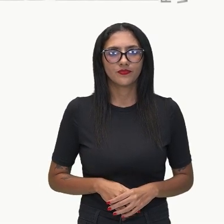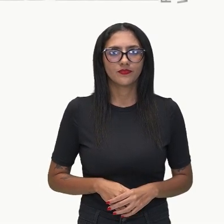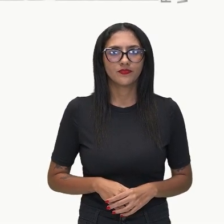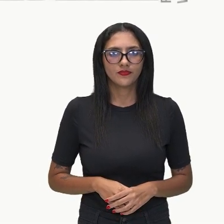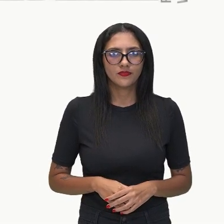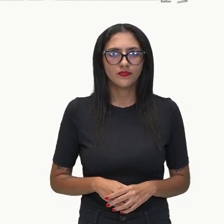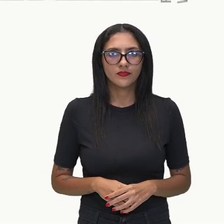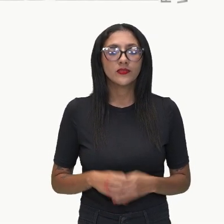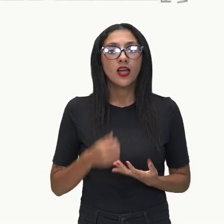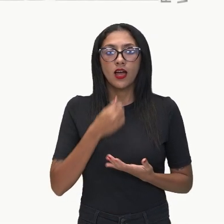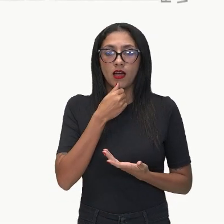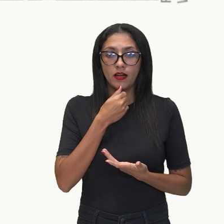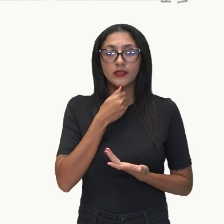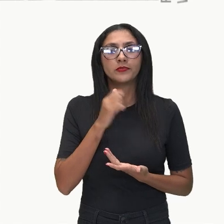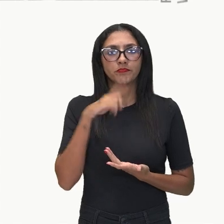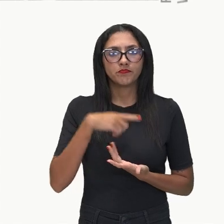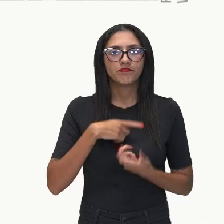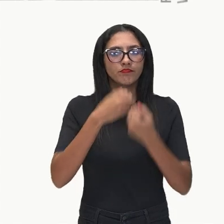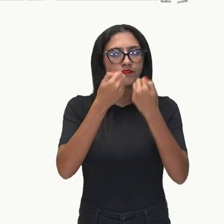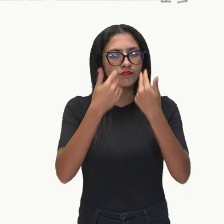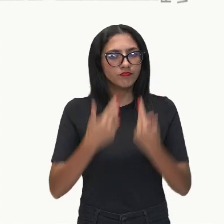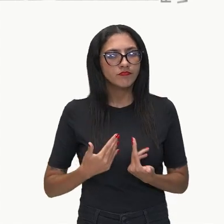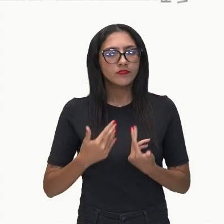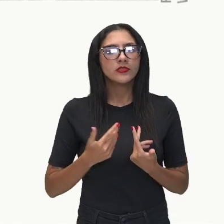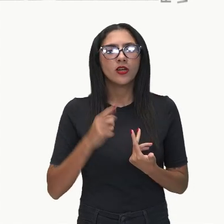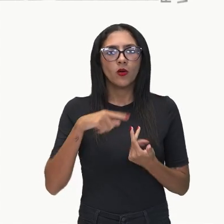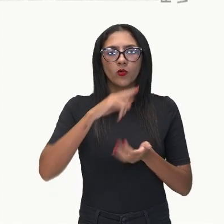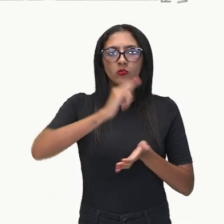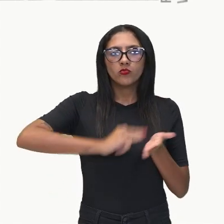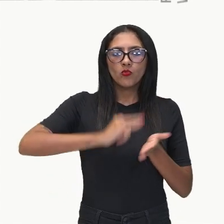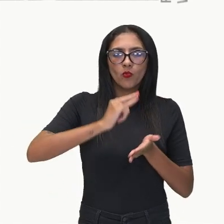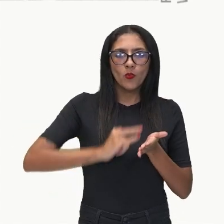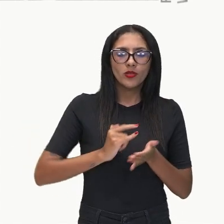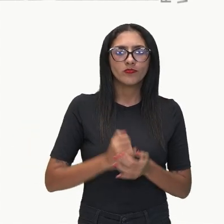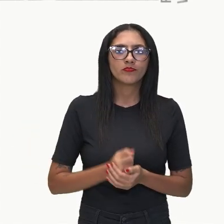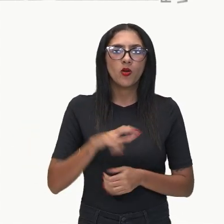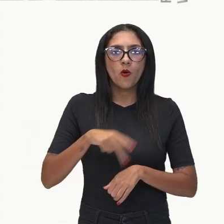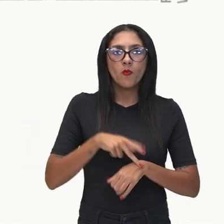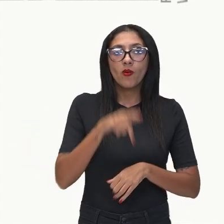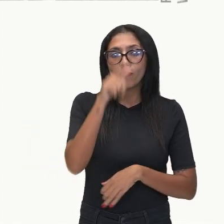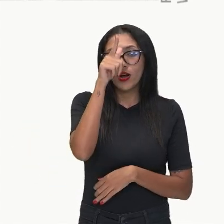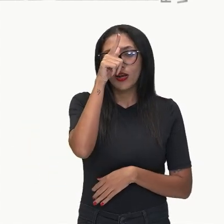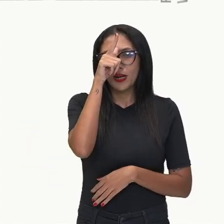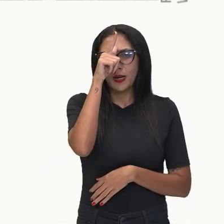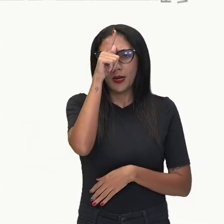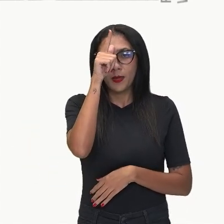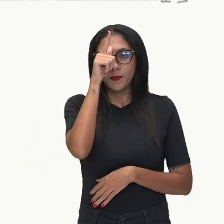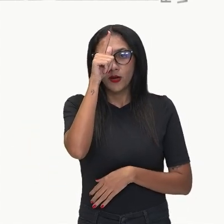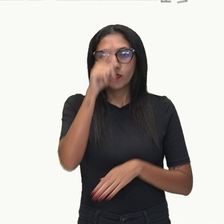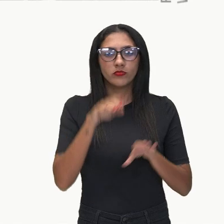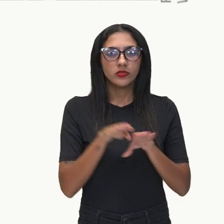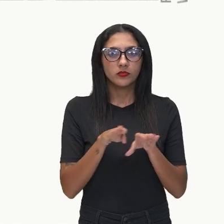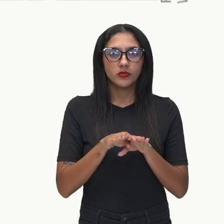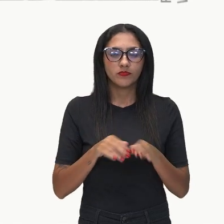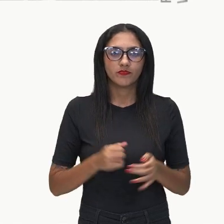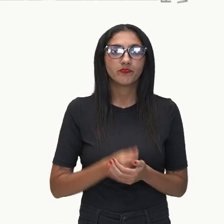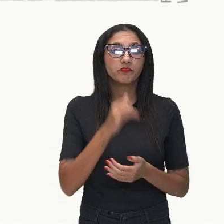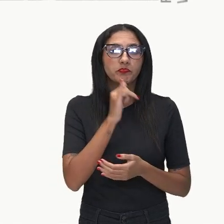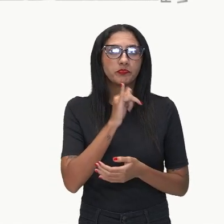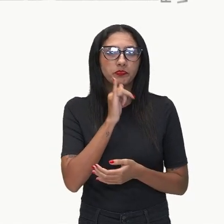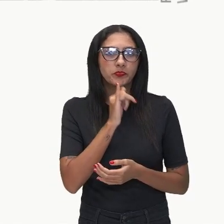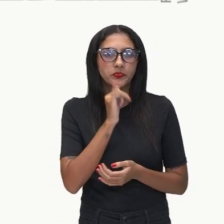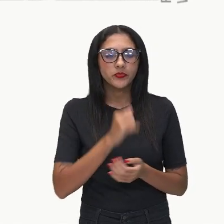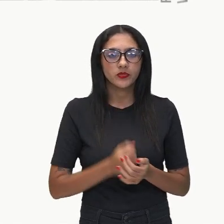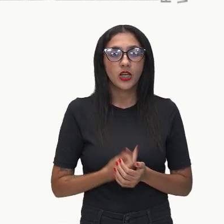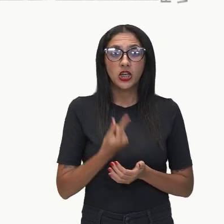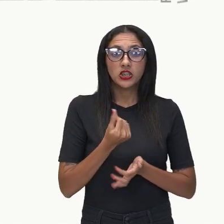ainda sobre as questões que os alemães lá tinham que arcar, as indenizações e retaliações ao